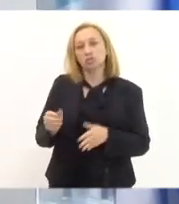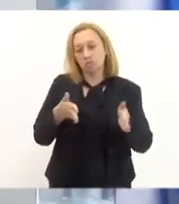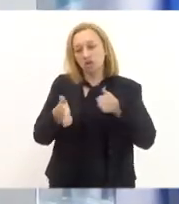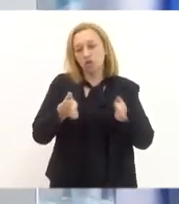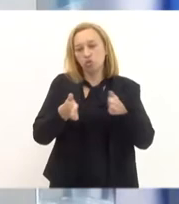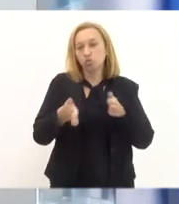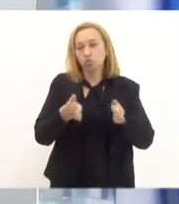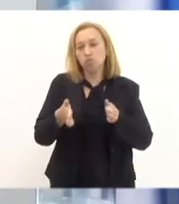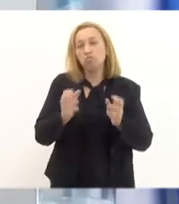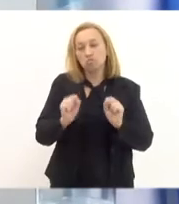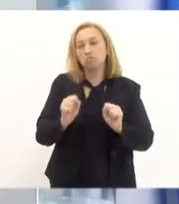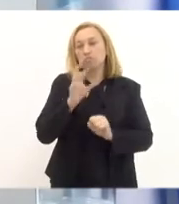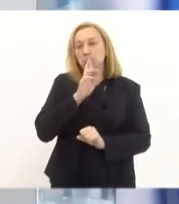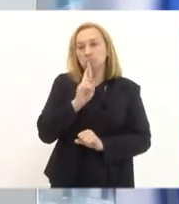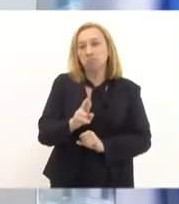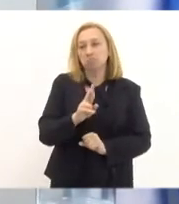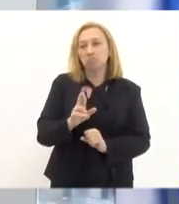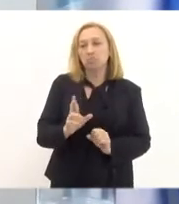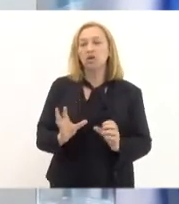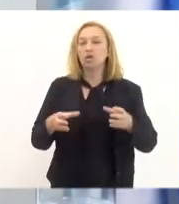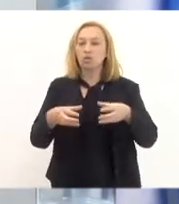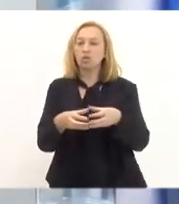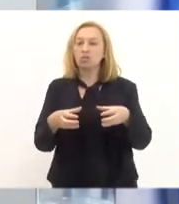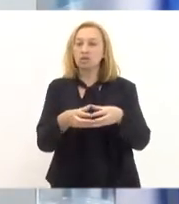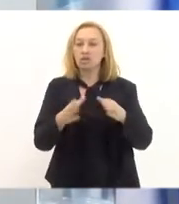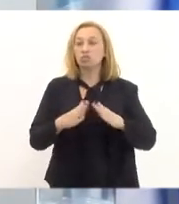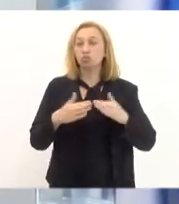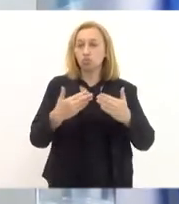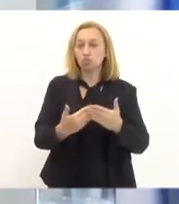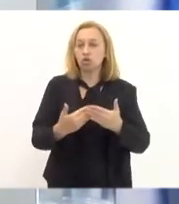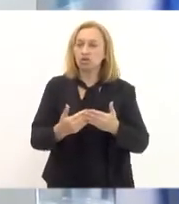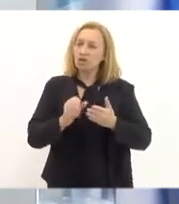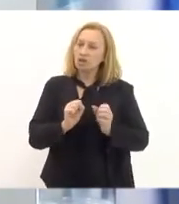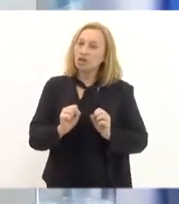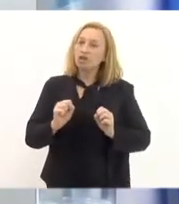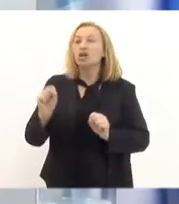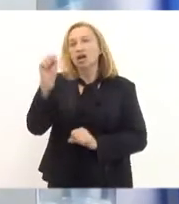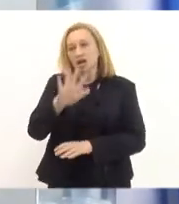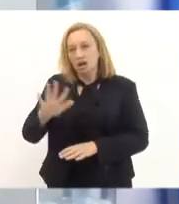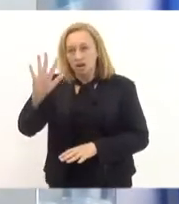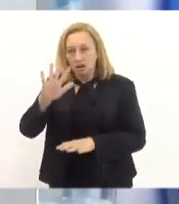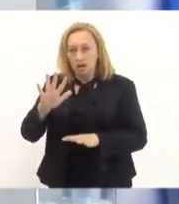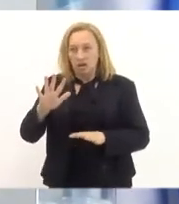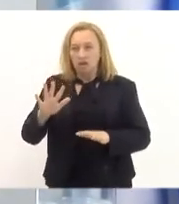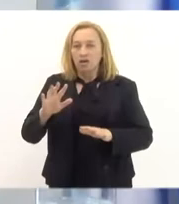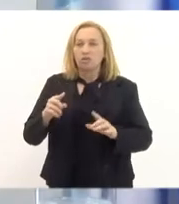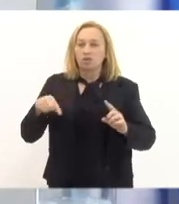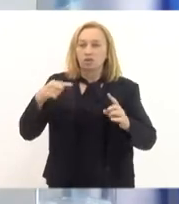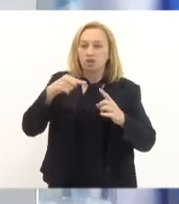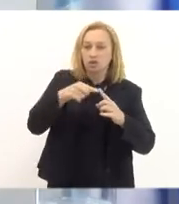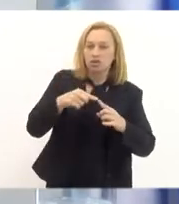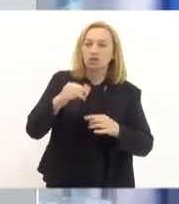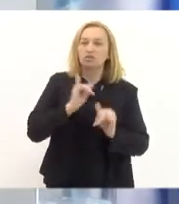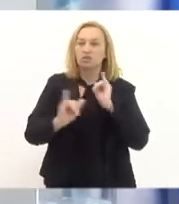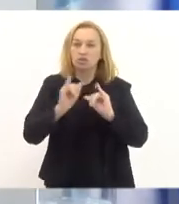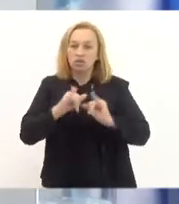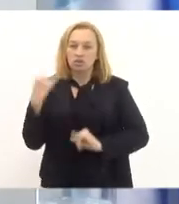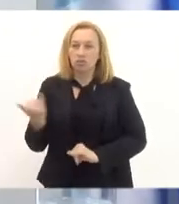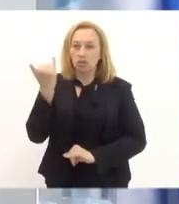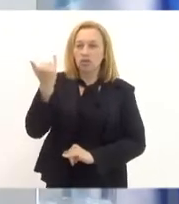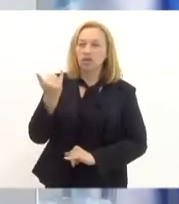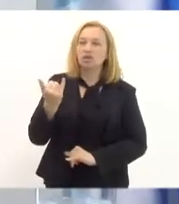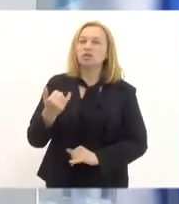que eu respondi a essa comissão parlamentar de inquérito de forma clara e objetiva né aquelas informações que são tão importante